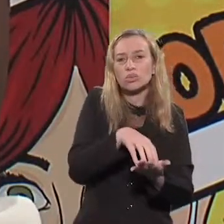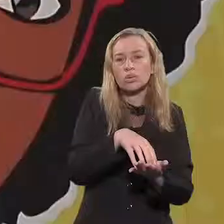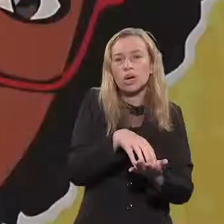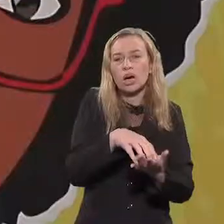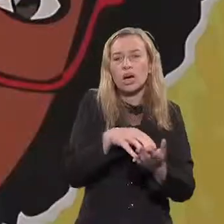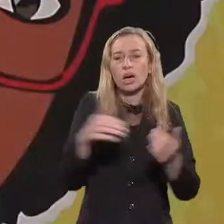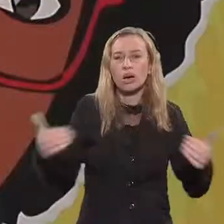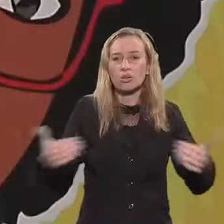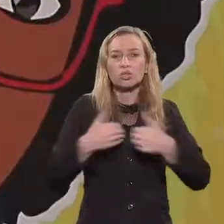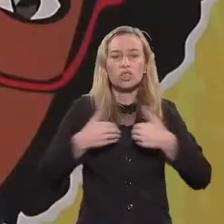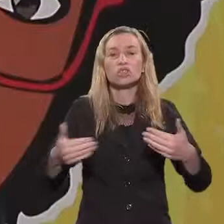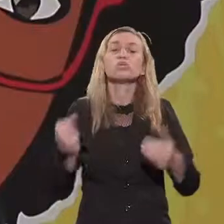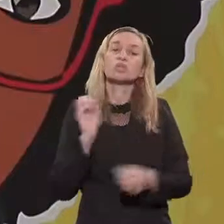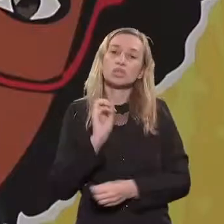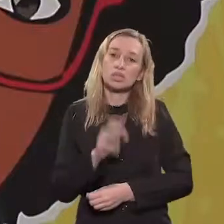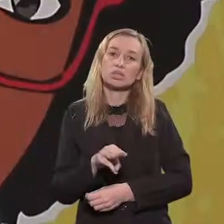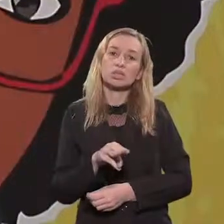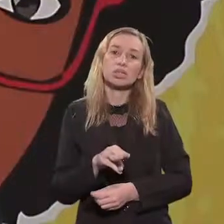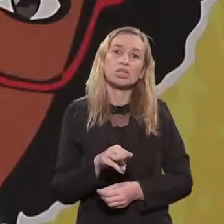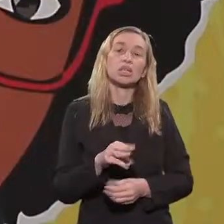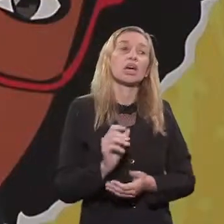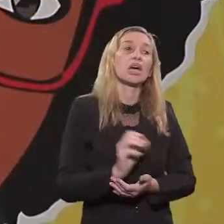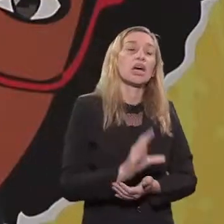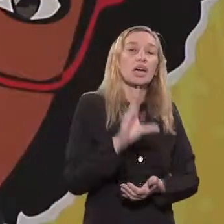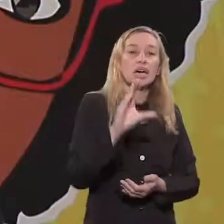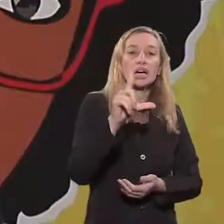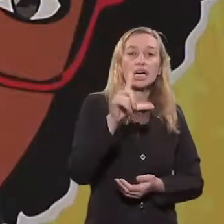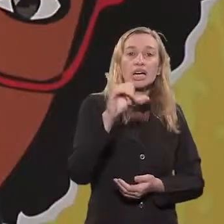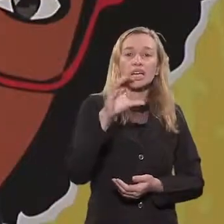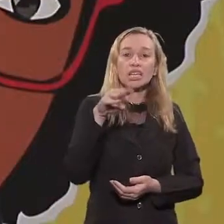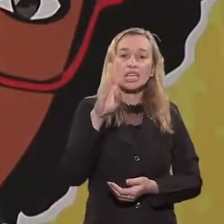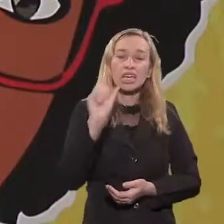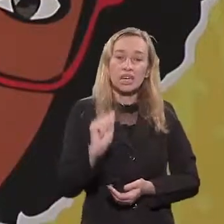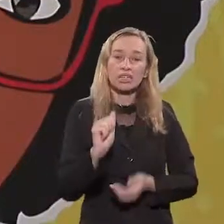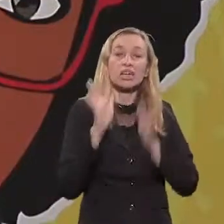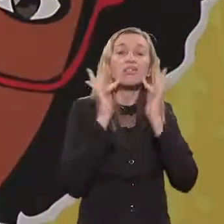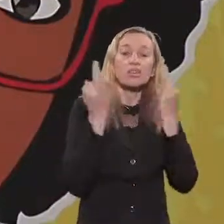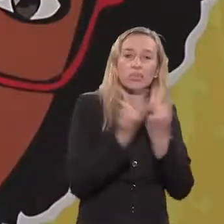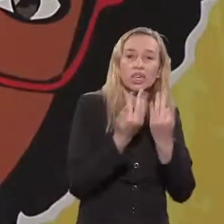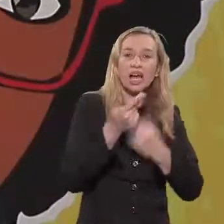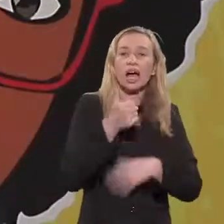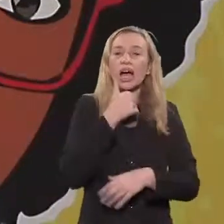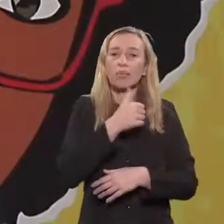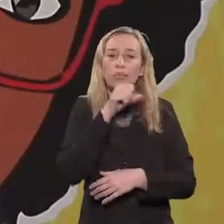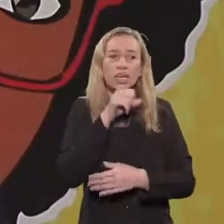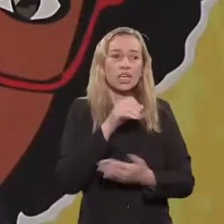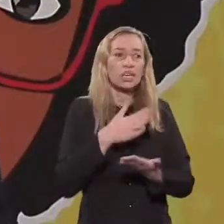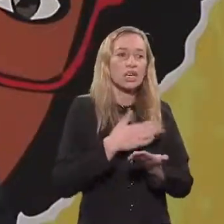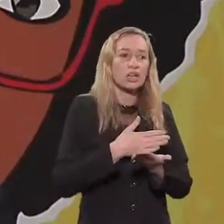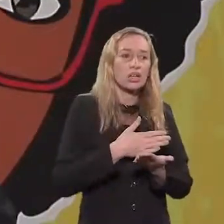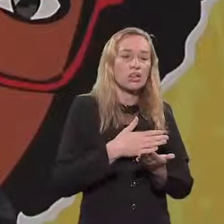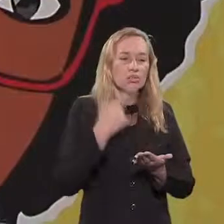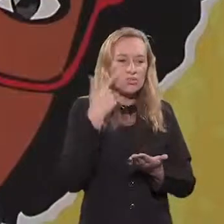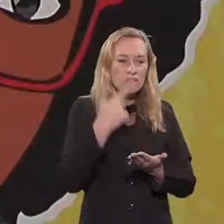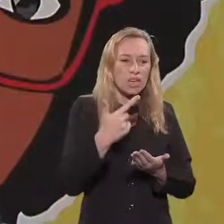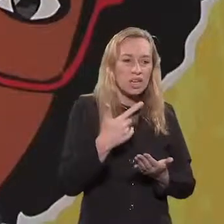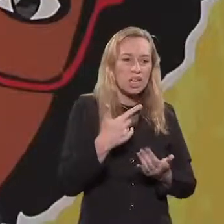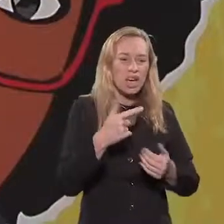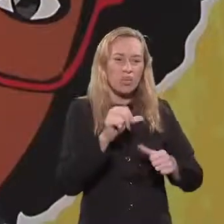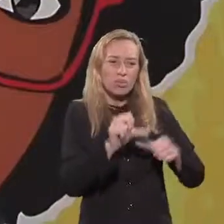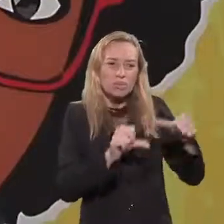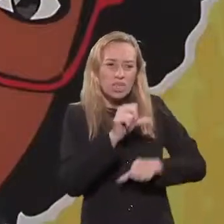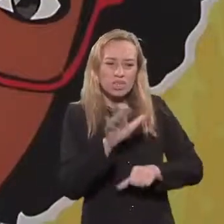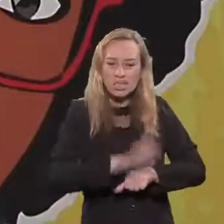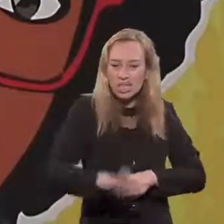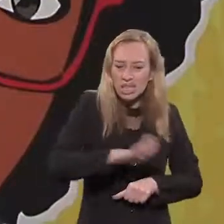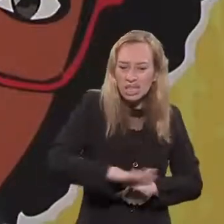autistas e familiares. O censo do autismo. Isso tem que ser aplicado na clínica da família. As mães não sabem... começa a hiperatividade da